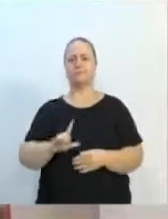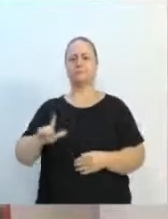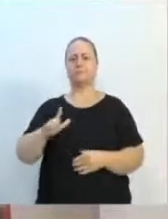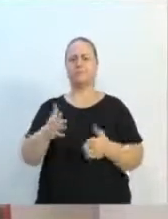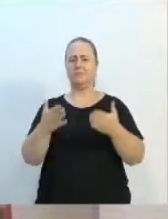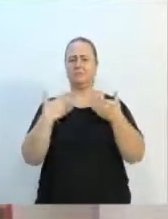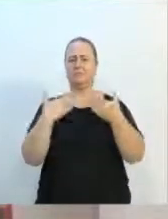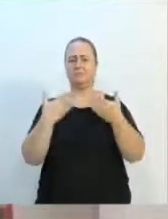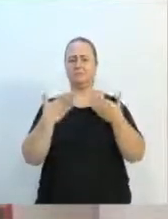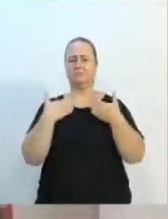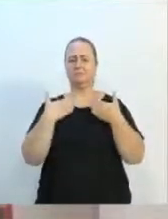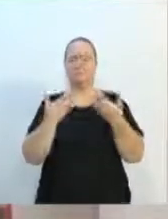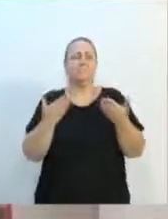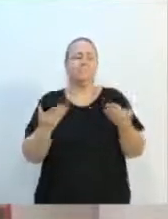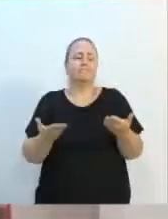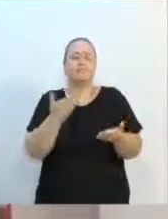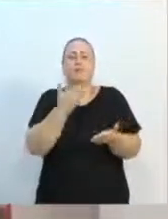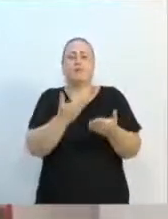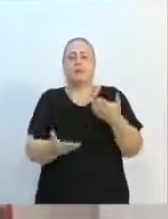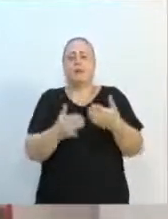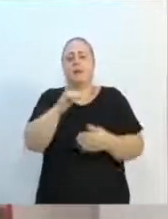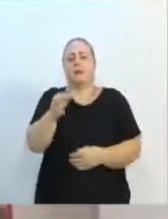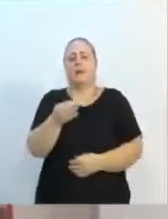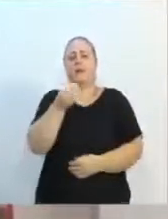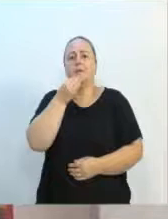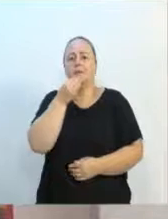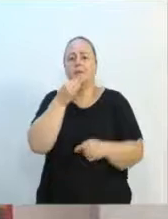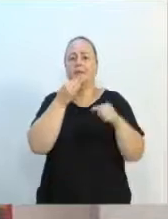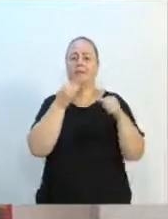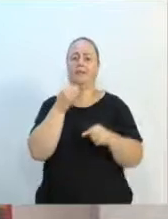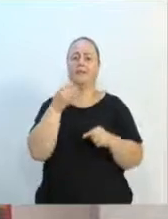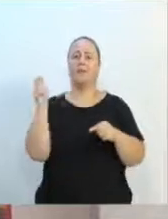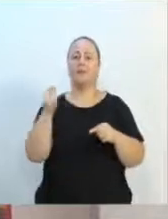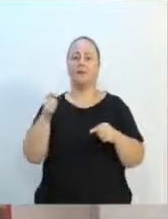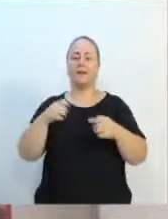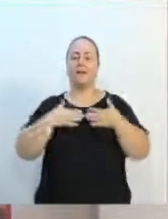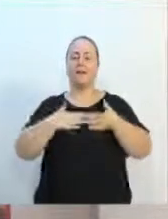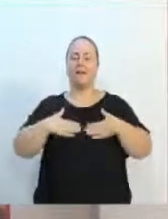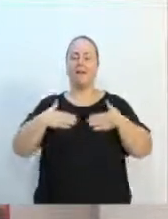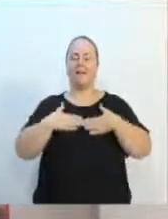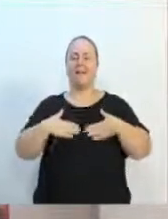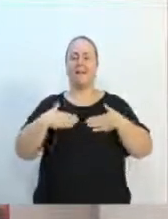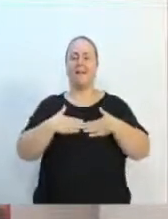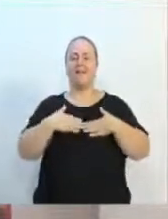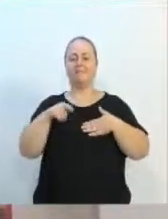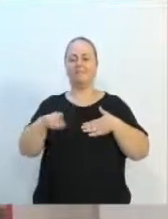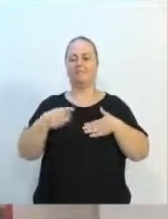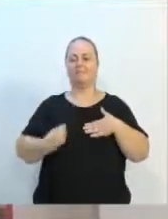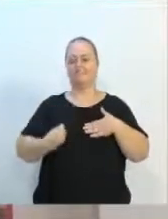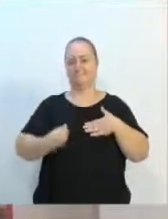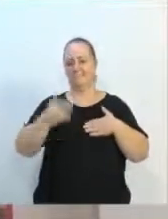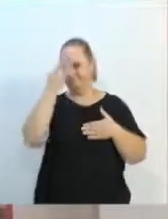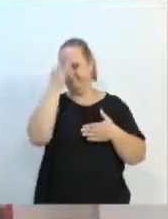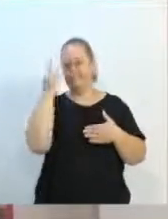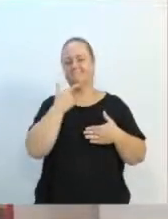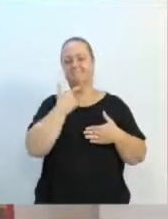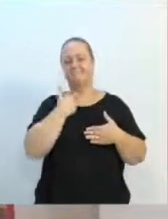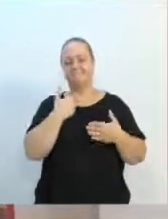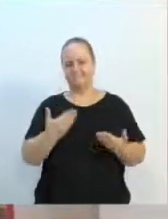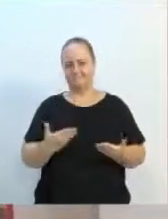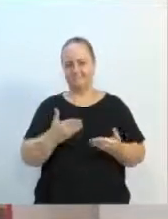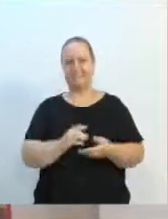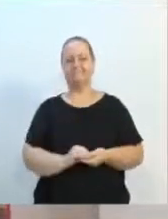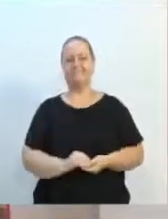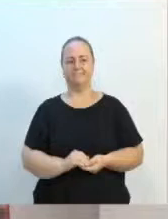quente, perdemos a oportunidade de fazer com que esses lugares fossem de fato agradáveis para quem quer estar ali. Então, espero que de fato